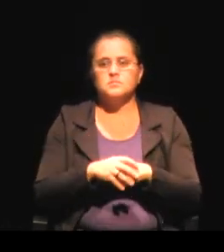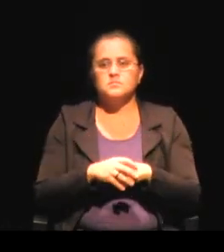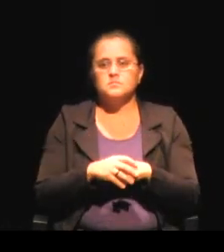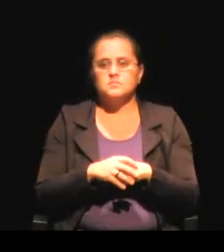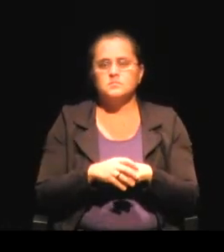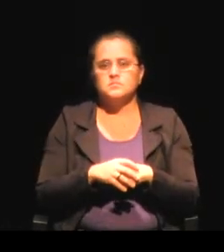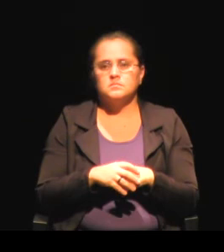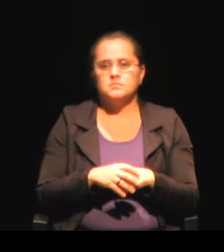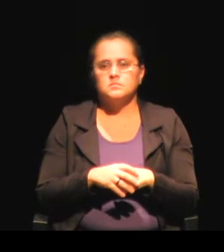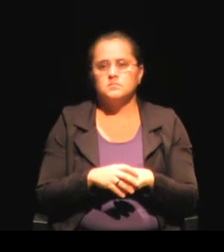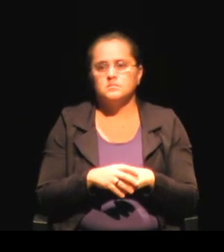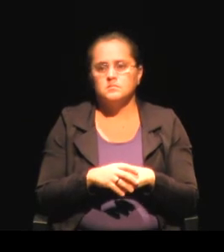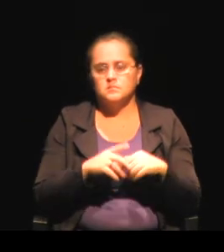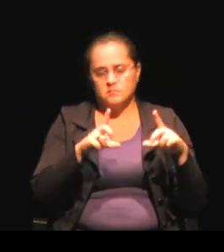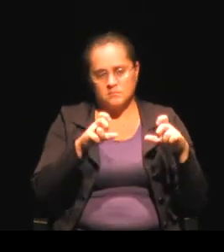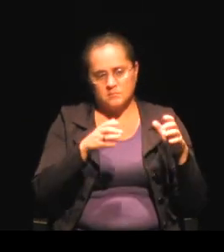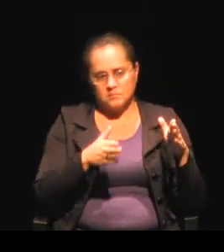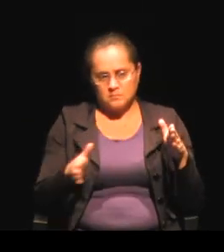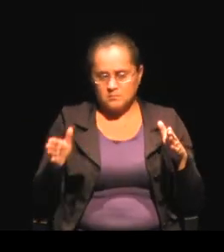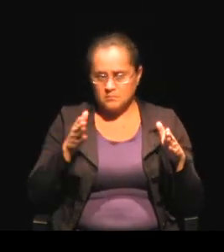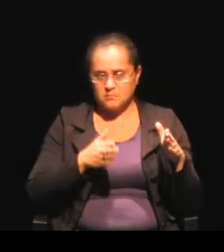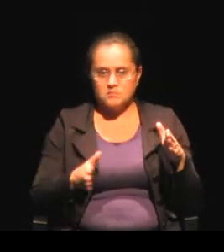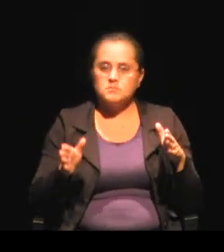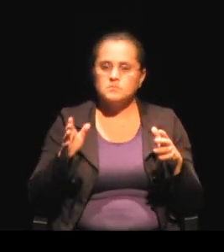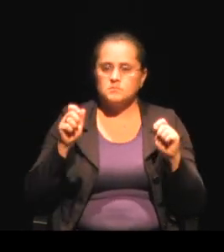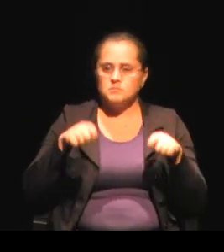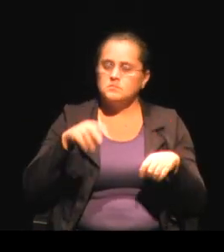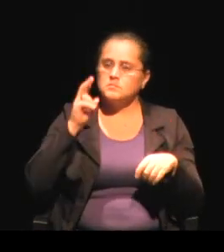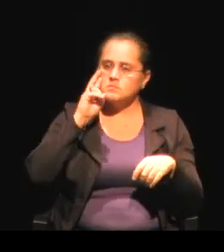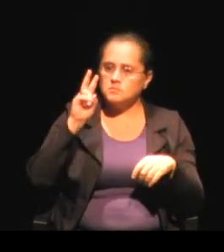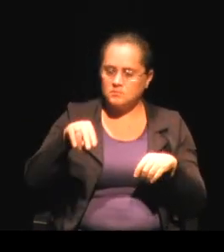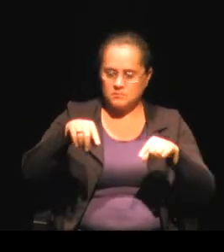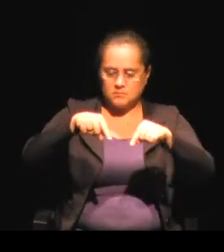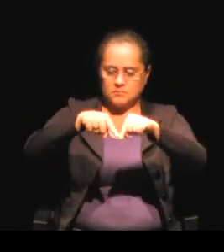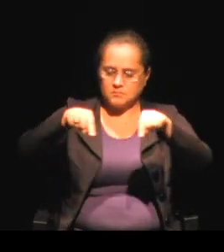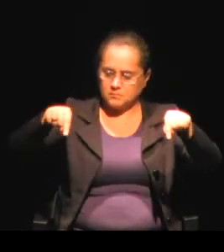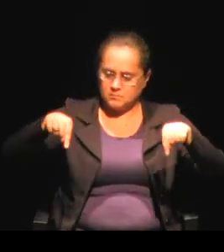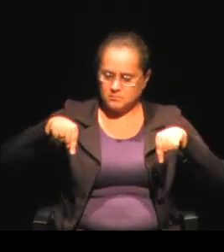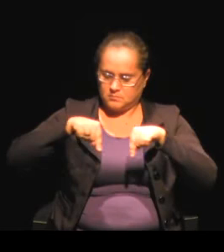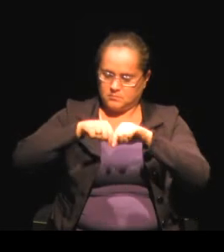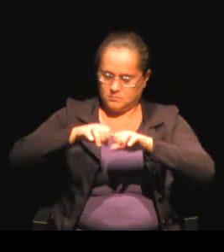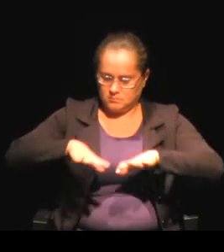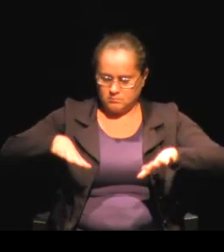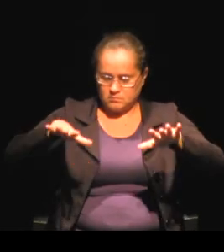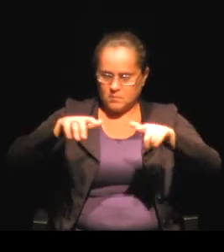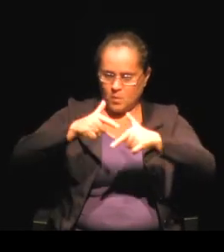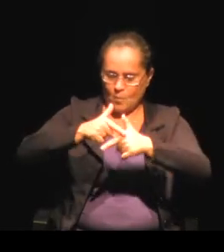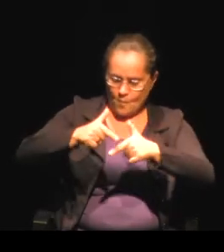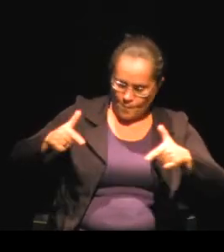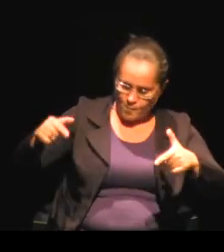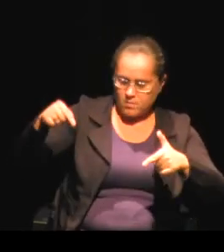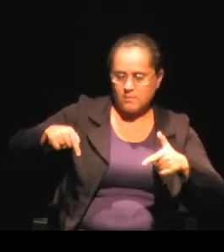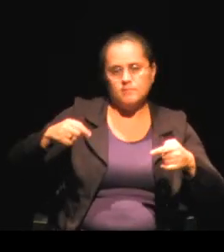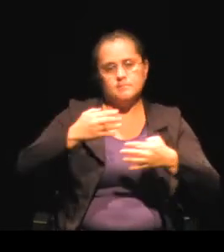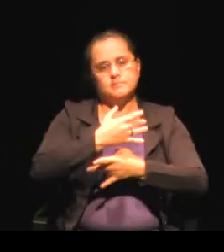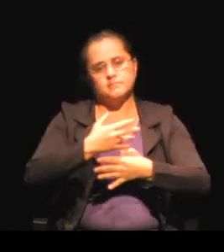esse prédio aqui tem um prédio que é do Oscar Niemeyer, aqui tem edifícios importantes aqui atrás, né, desse edifício, aqui outros